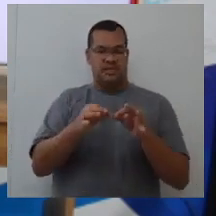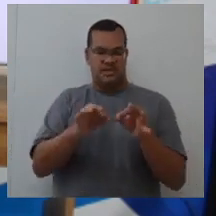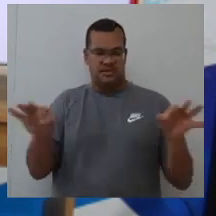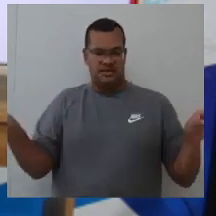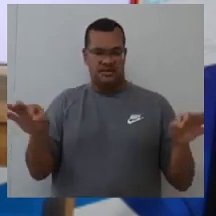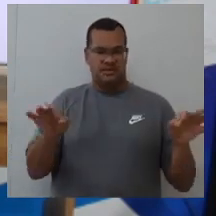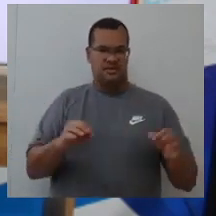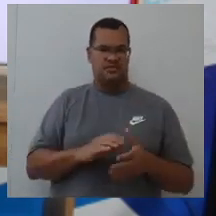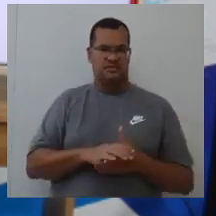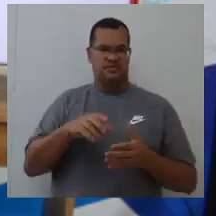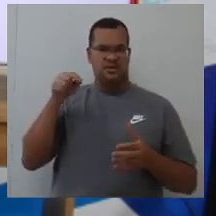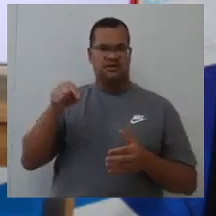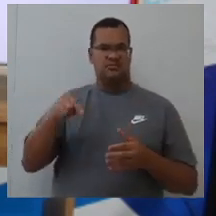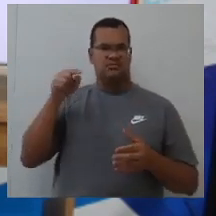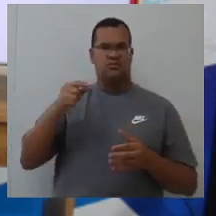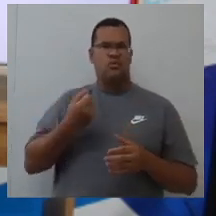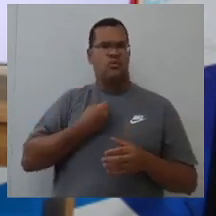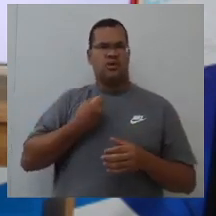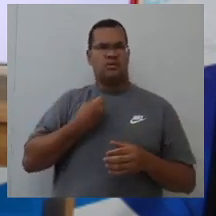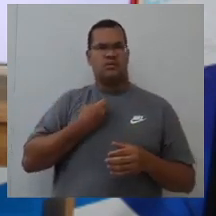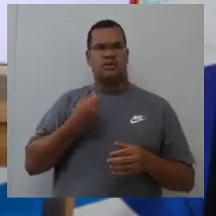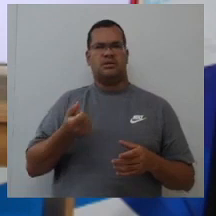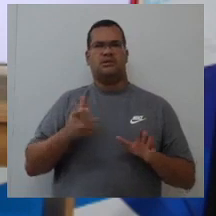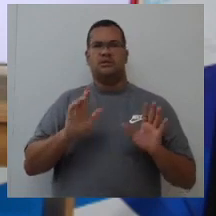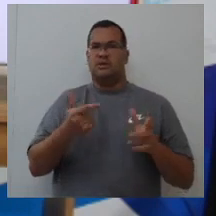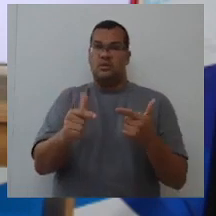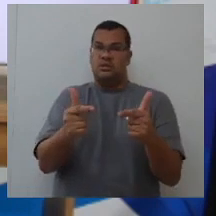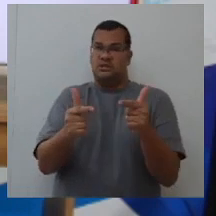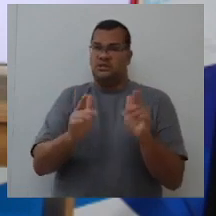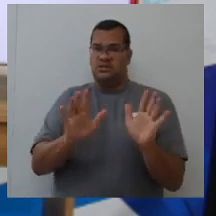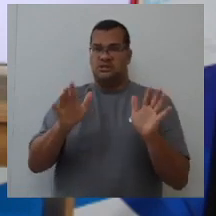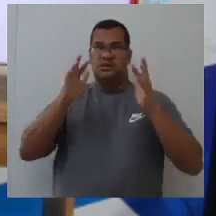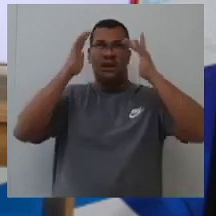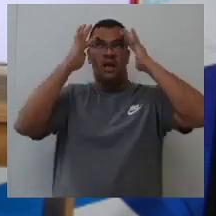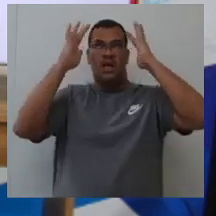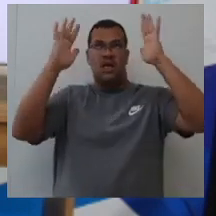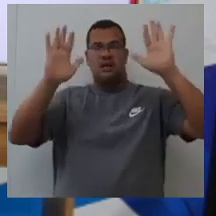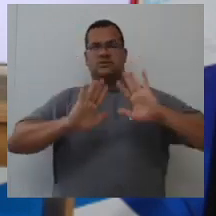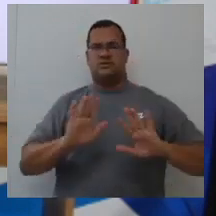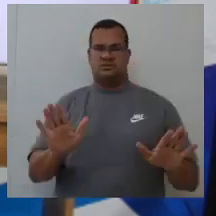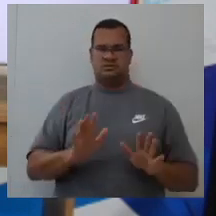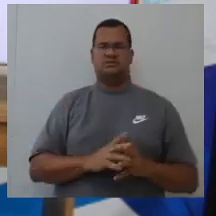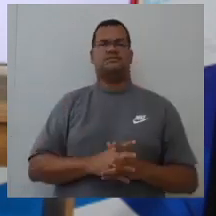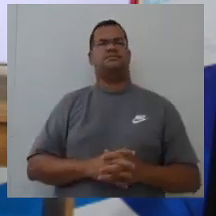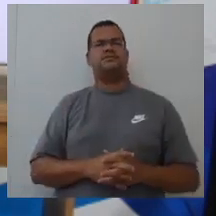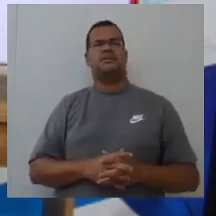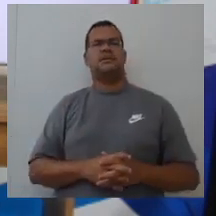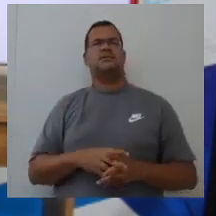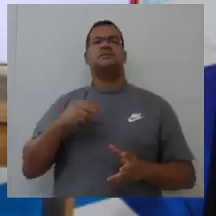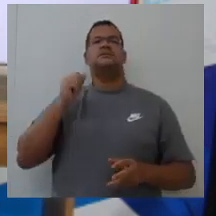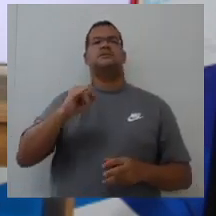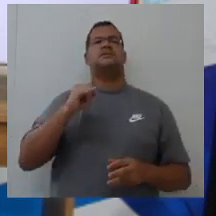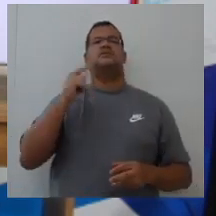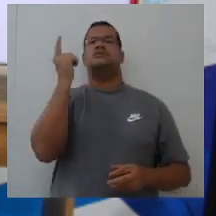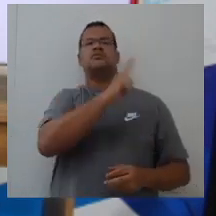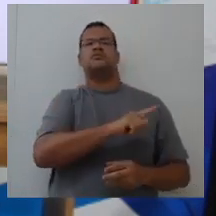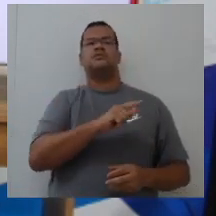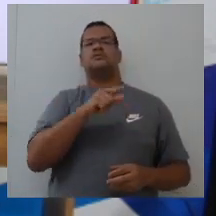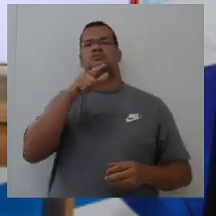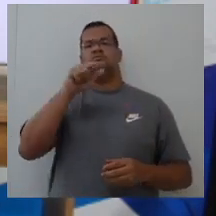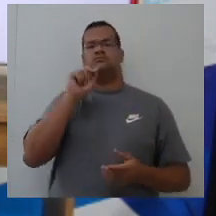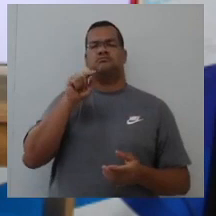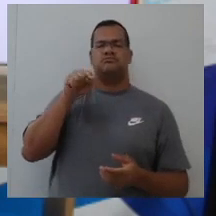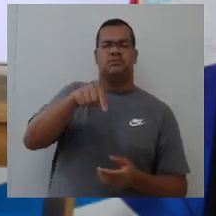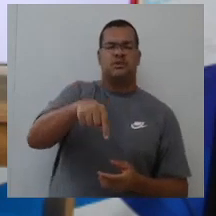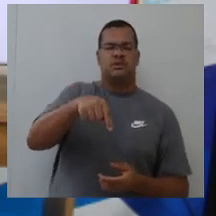reta numérica, você já sabe que a reta numérica não existe, é uma abstração, né? Então veja, se você conseguisse colocar a mão